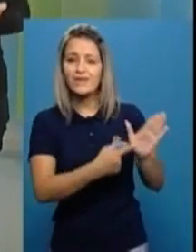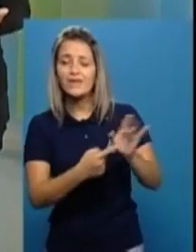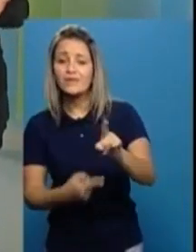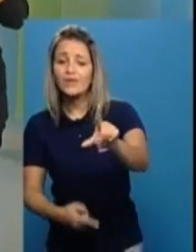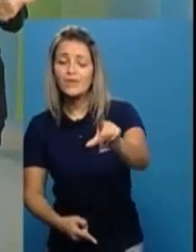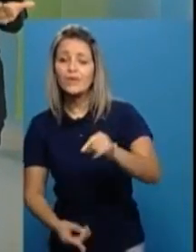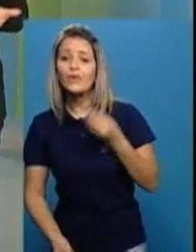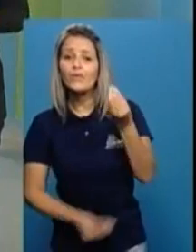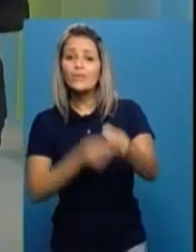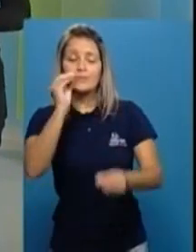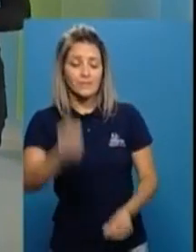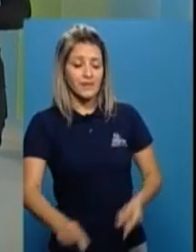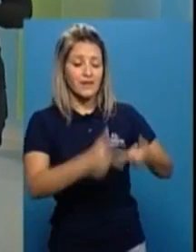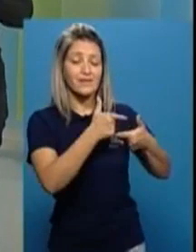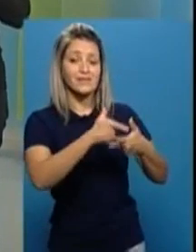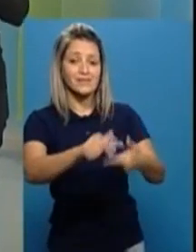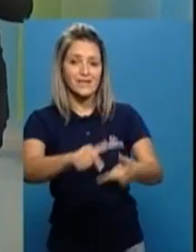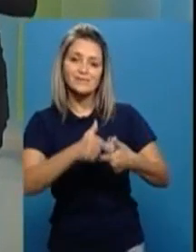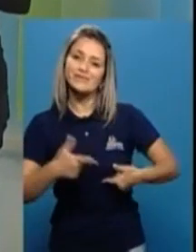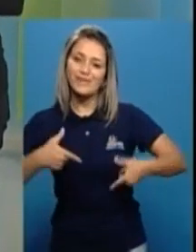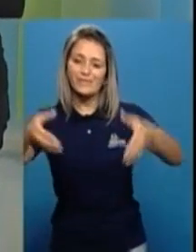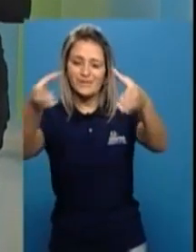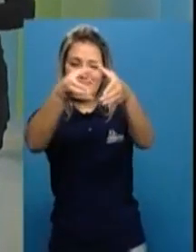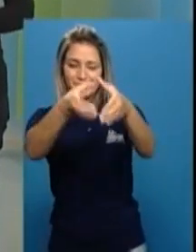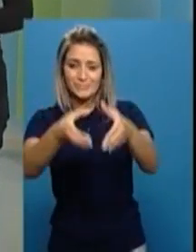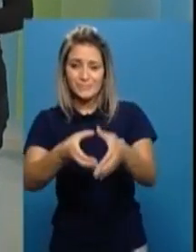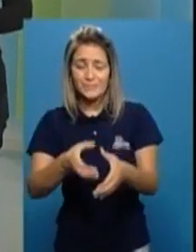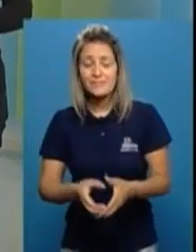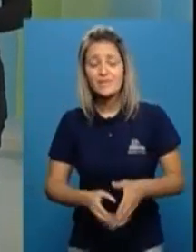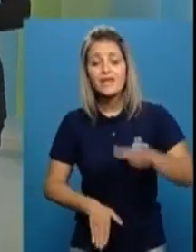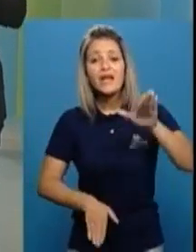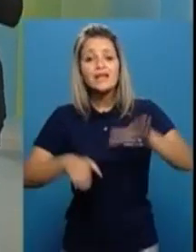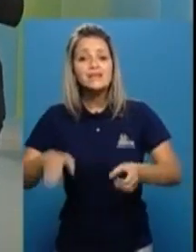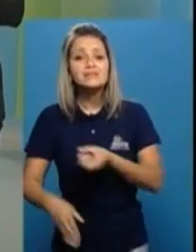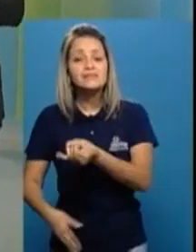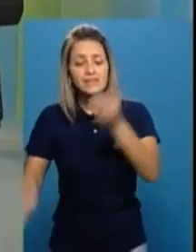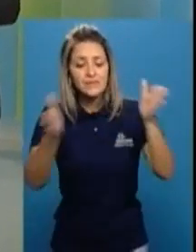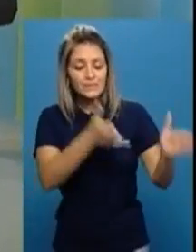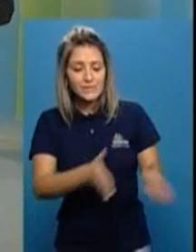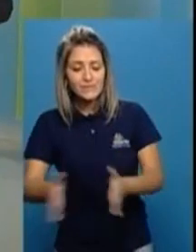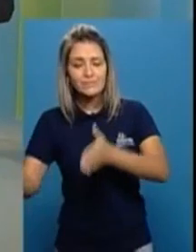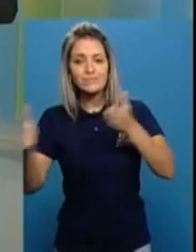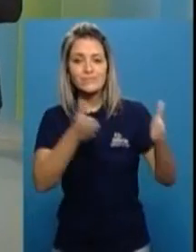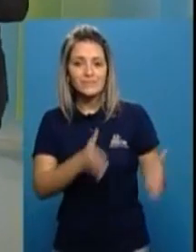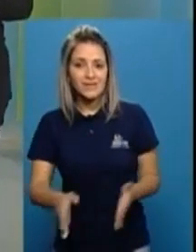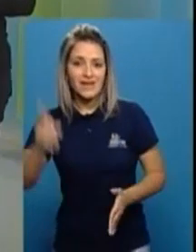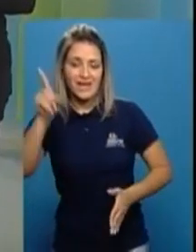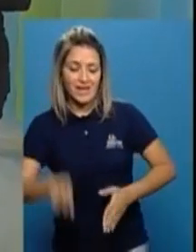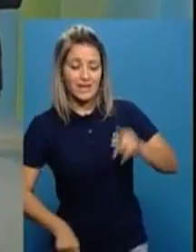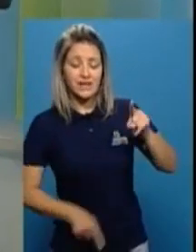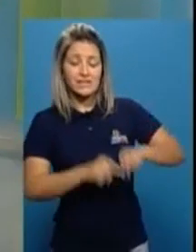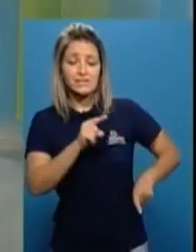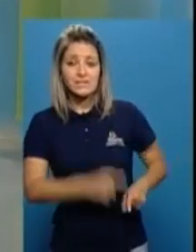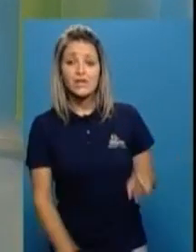a classificação tradicional, em função do fluxo do produto, que agrupa aí os